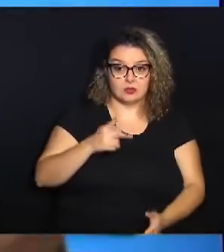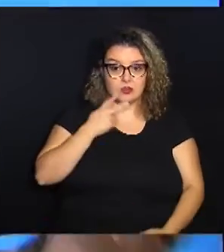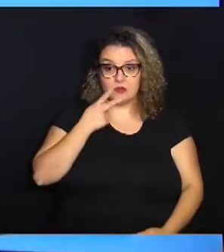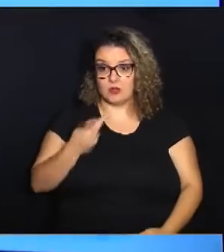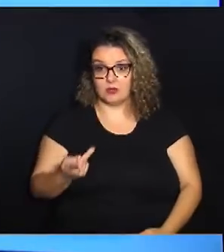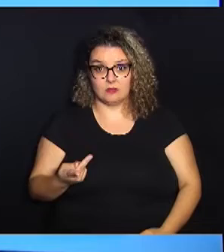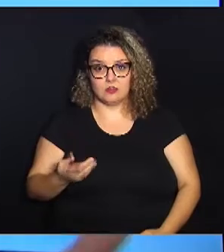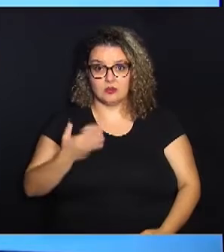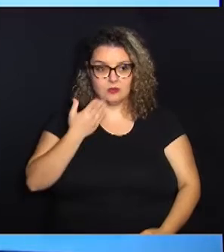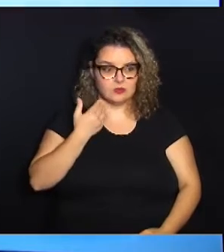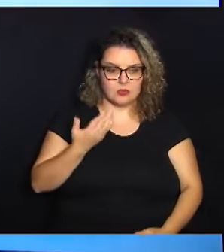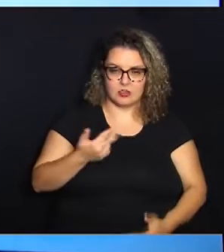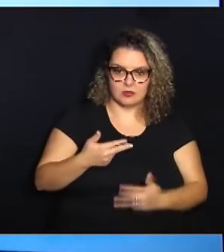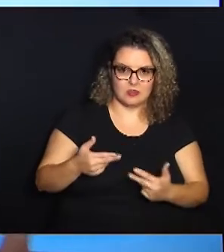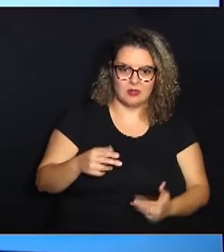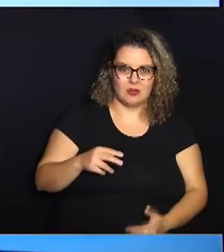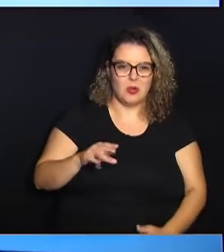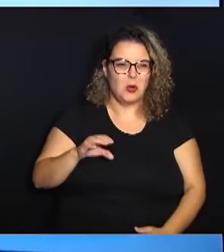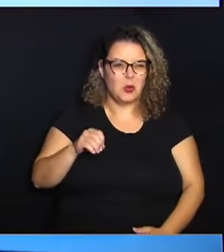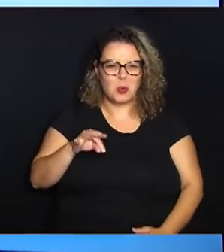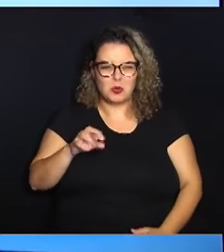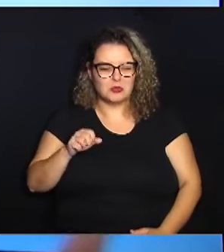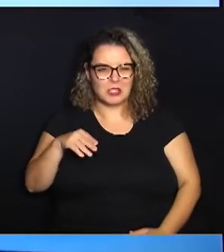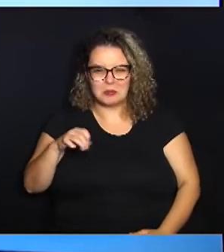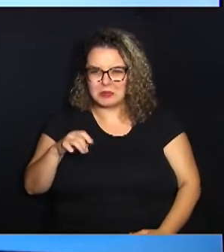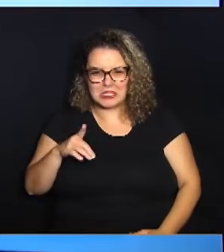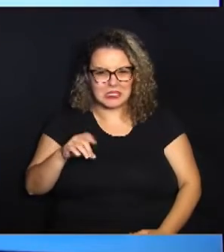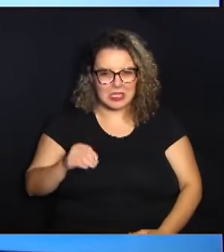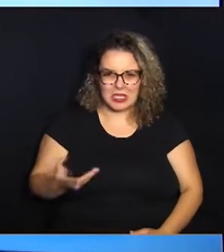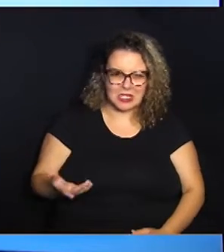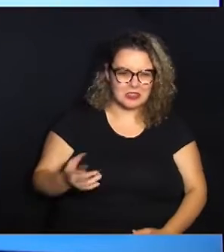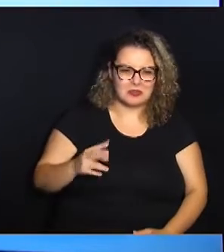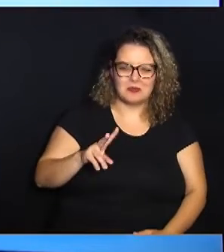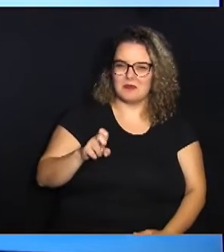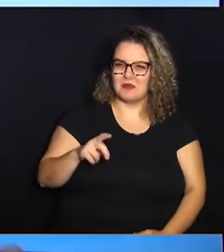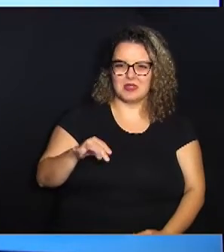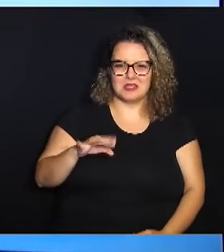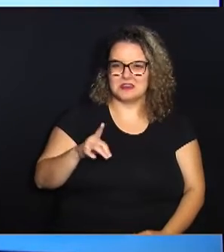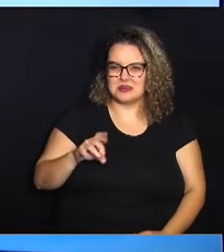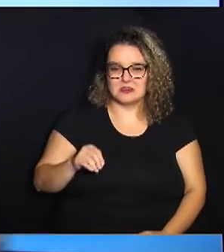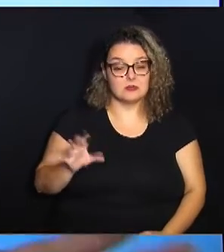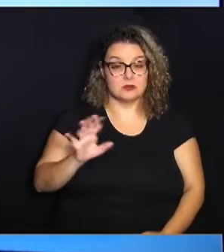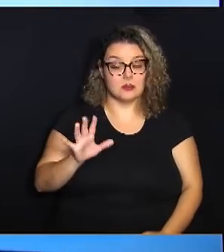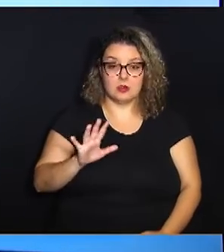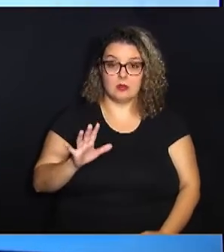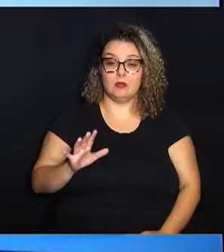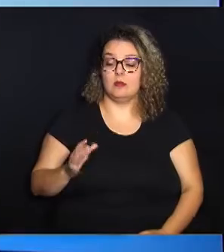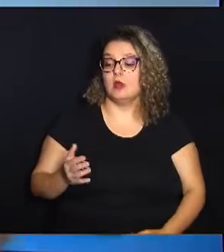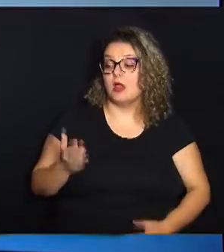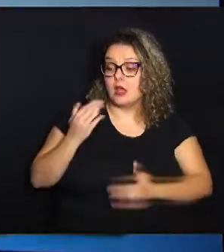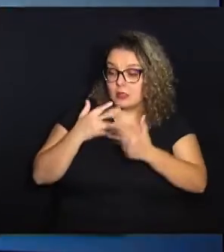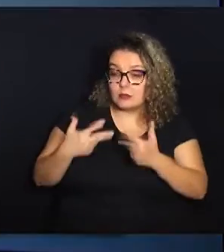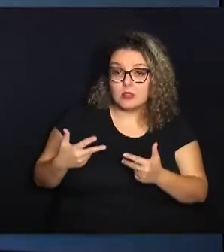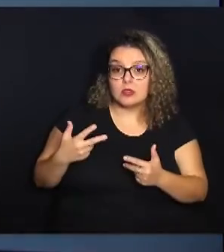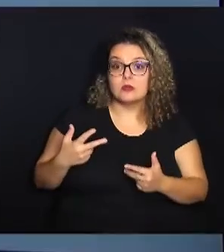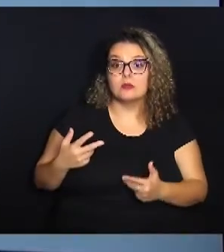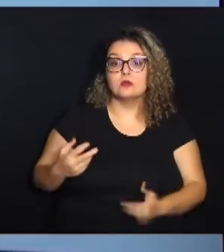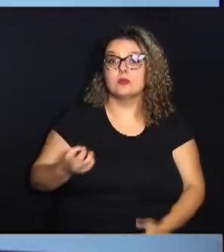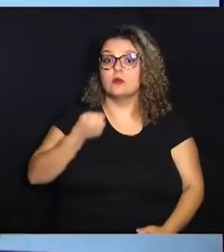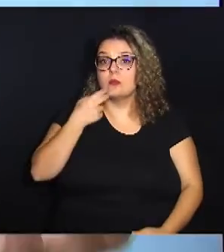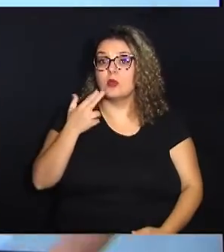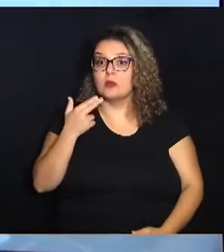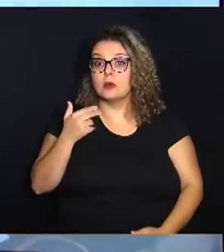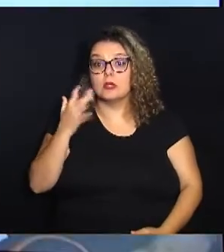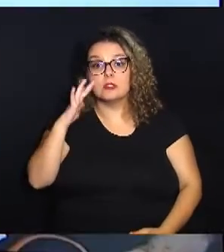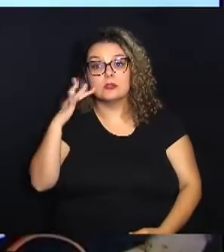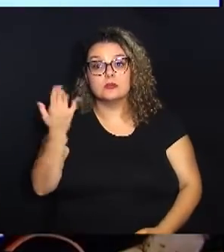alimento vencido, contaminado, nada disso. São alimentos muito bons nutricionalmente, mas que não têm valor comercial e a indústria não sabe o